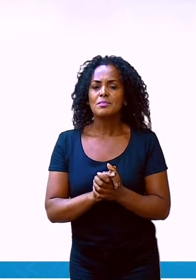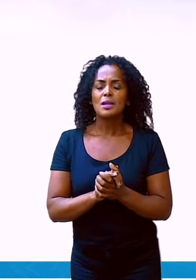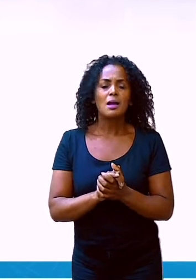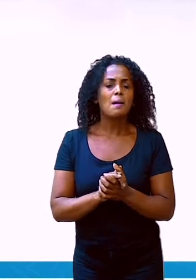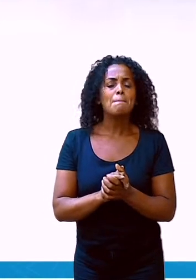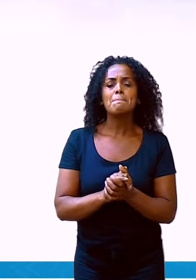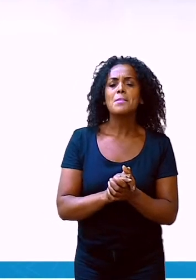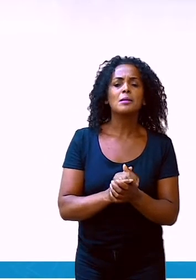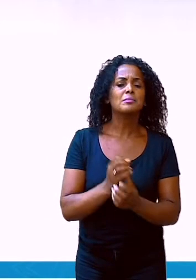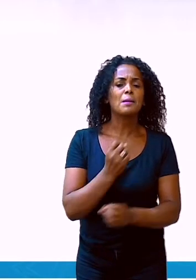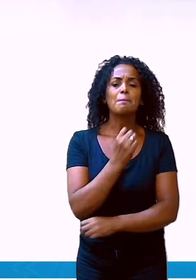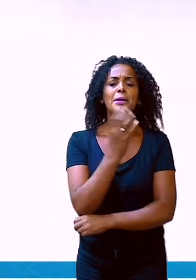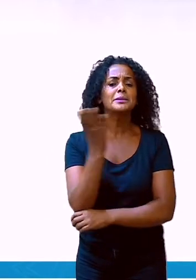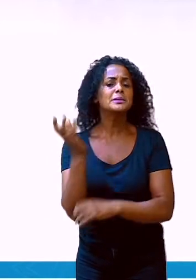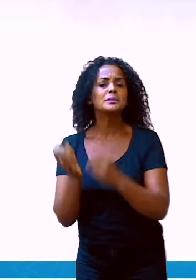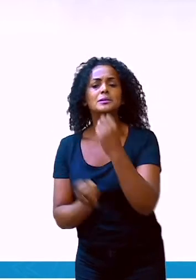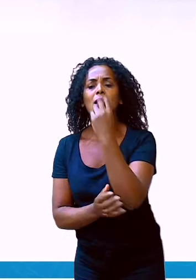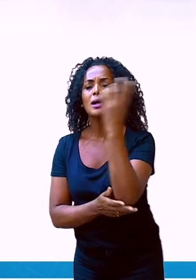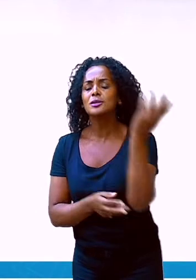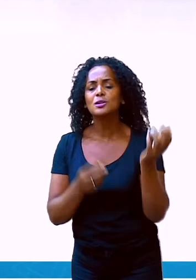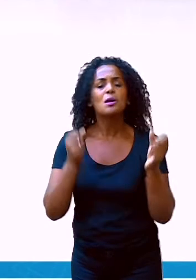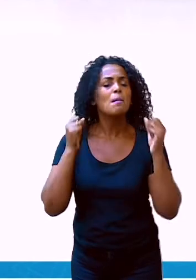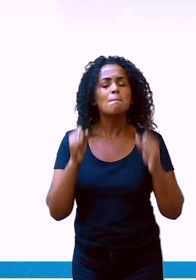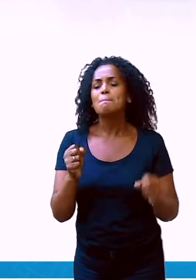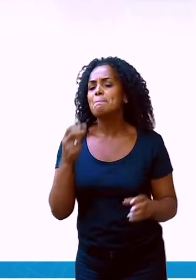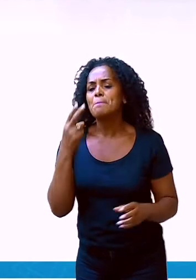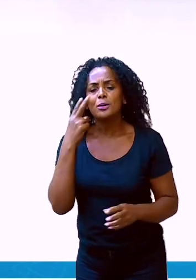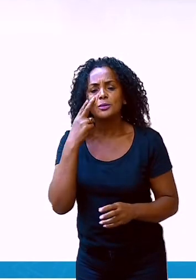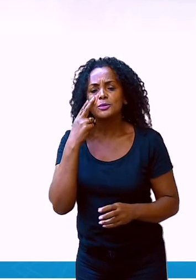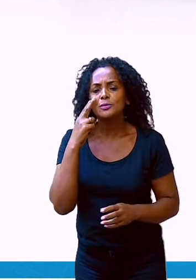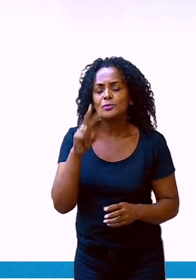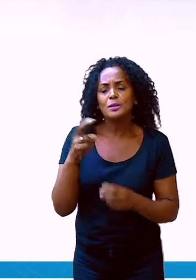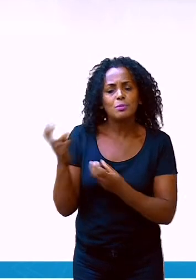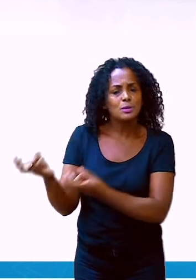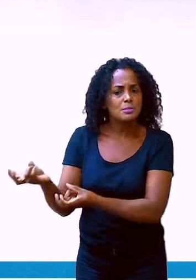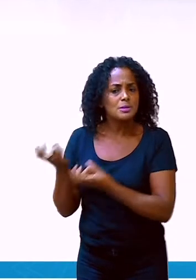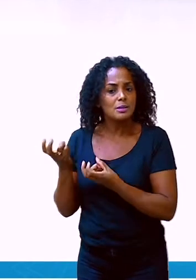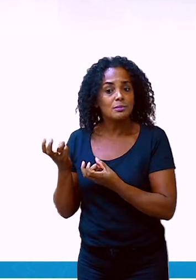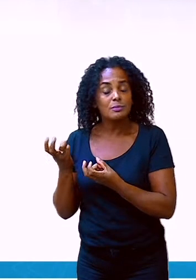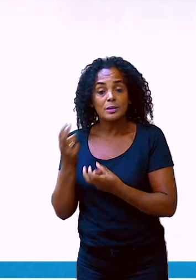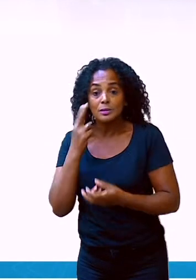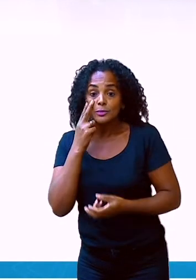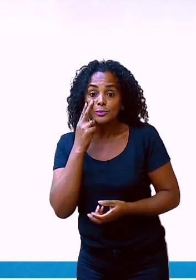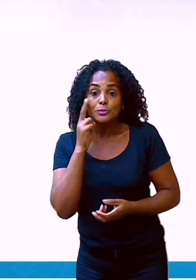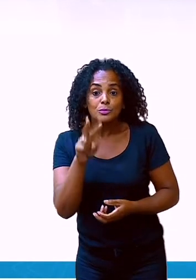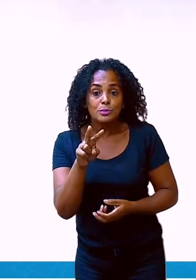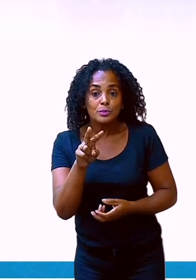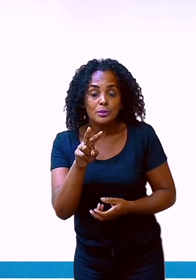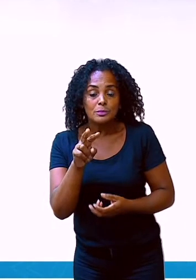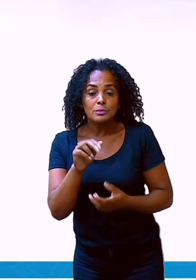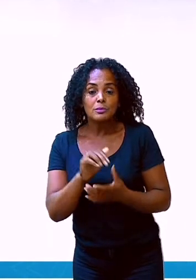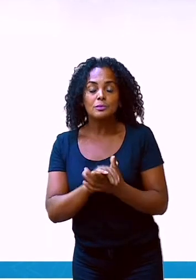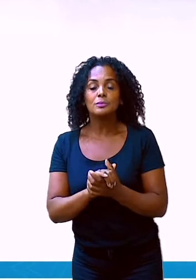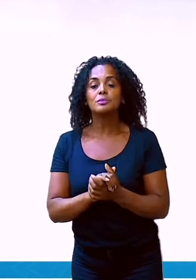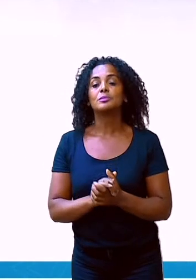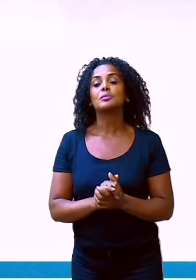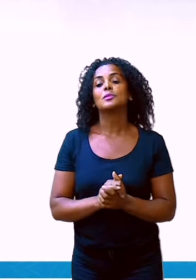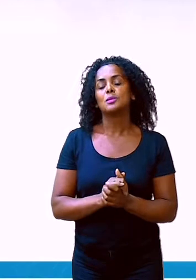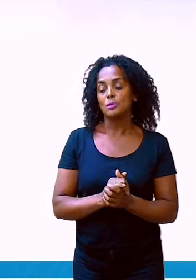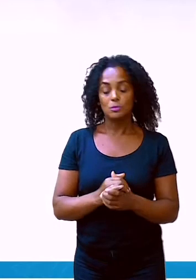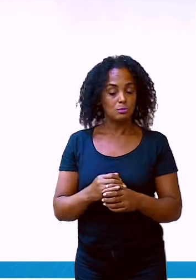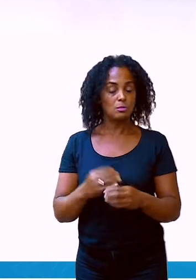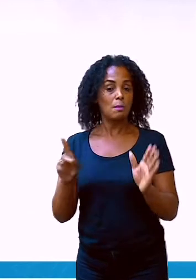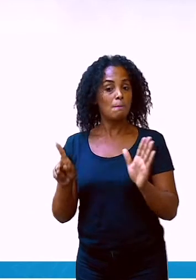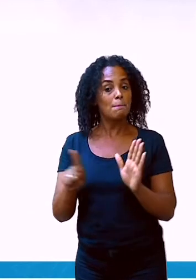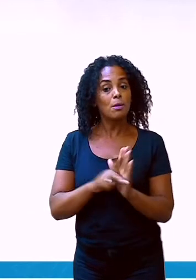elas podem ser visualizadas por meio de observação direta, quando realizamos no próprio lugar